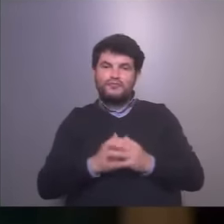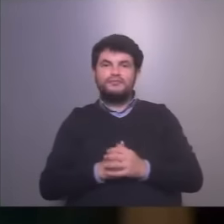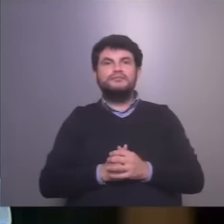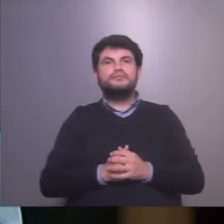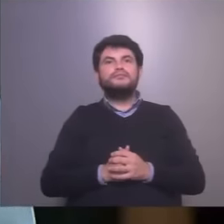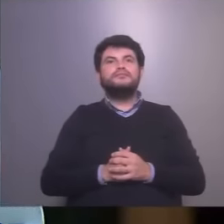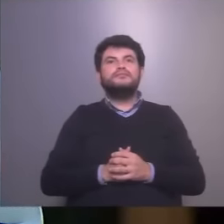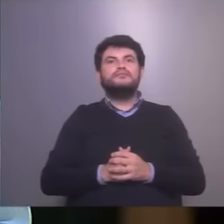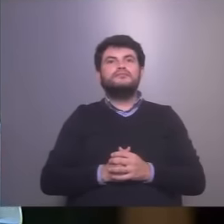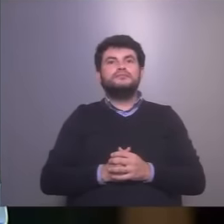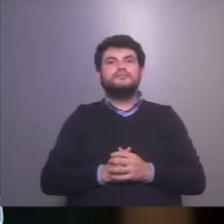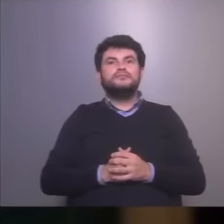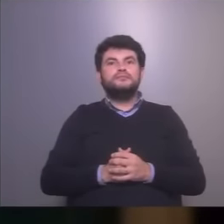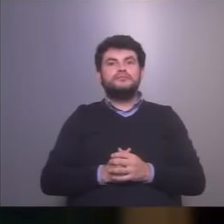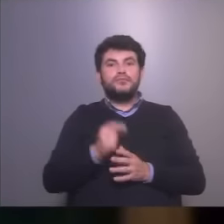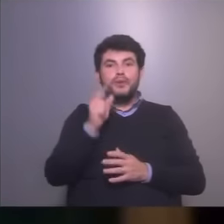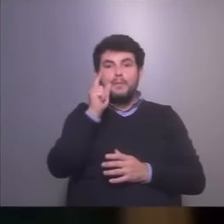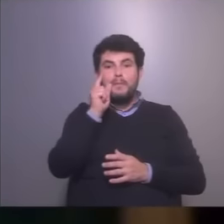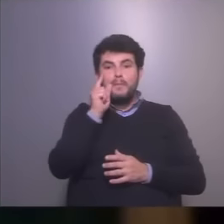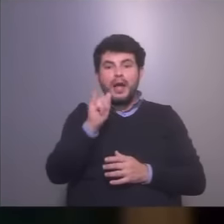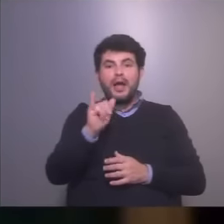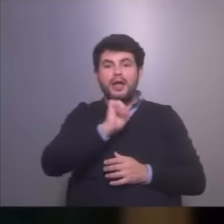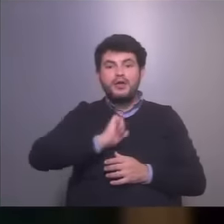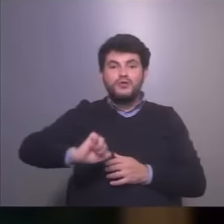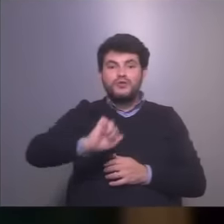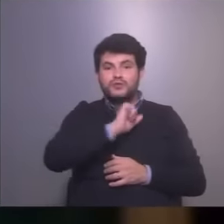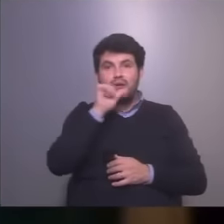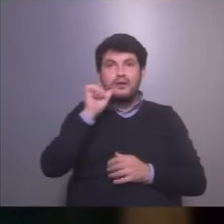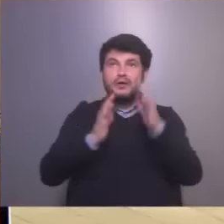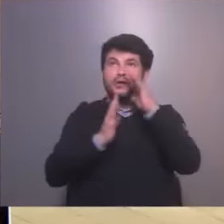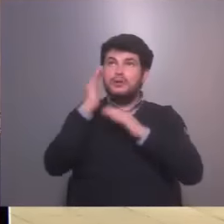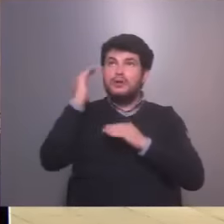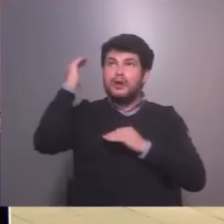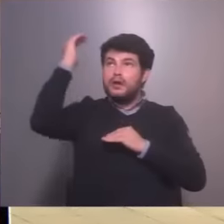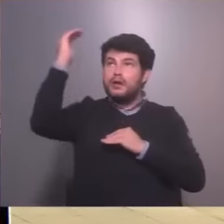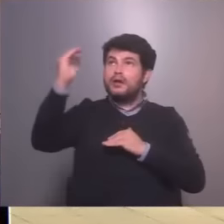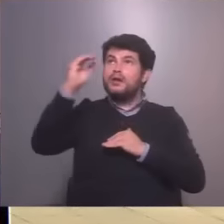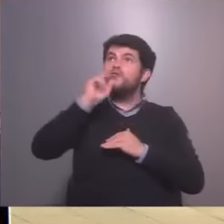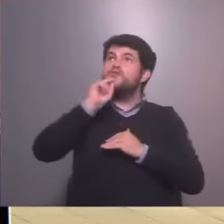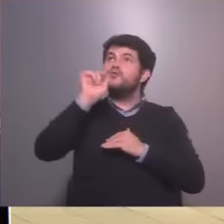primeiro mistério, meditemos a anunciação do anjo a Maria.